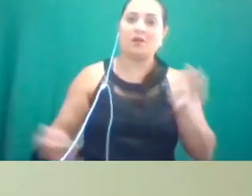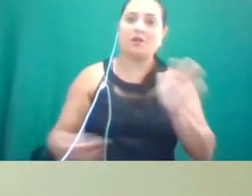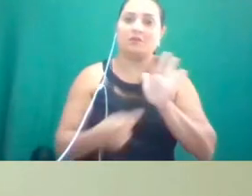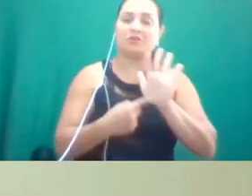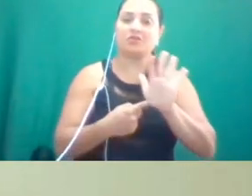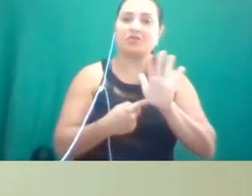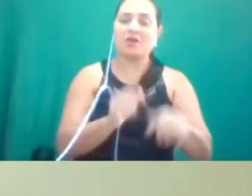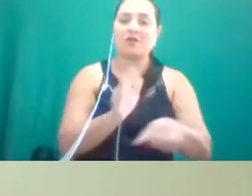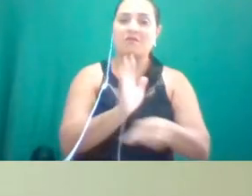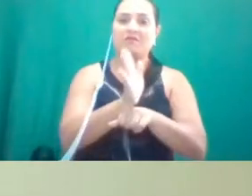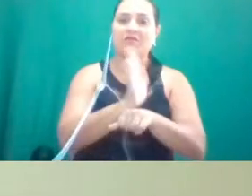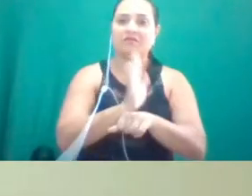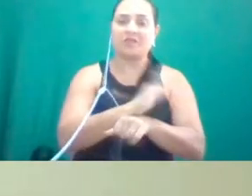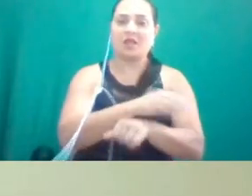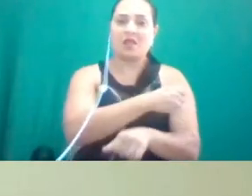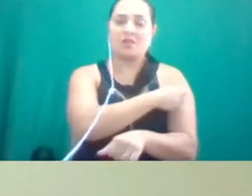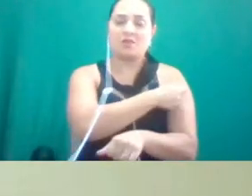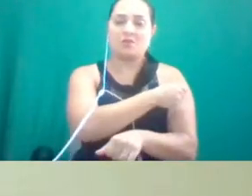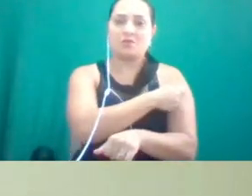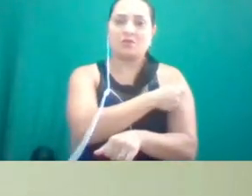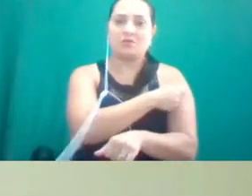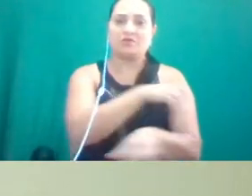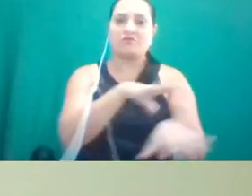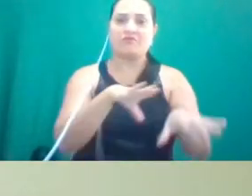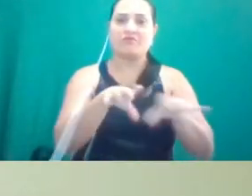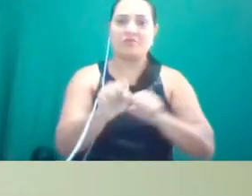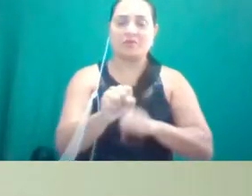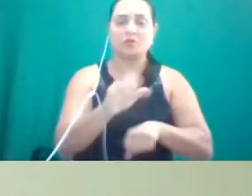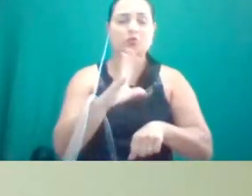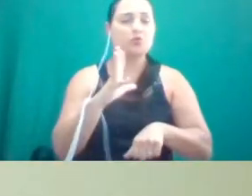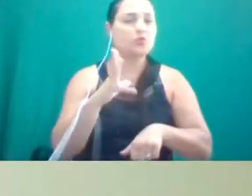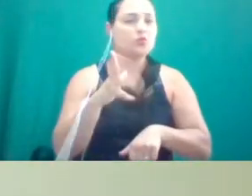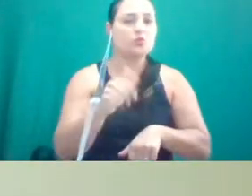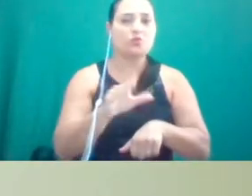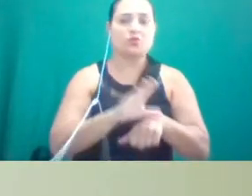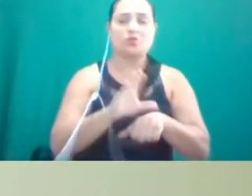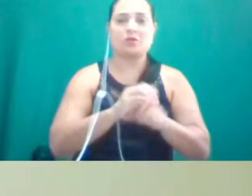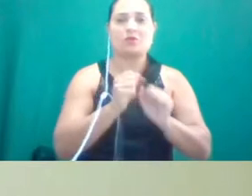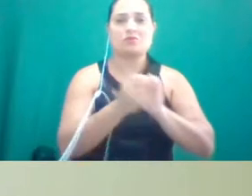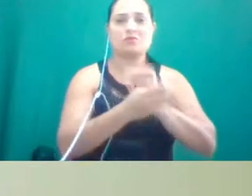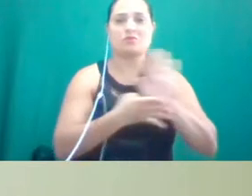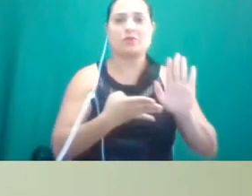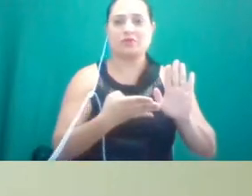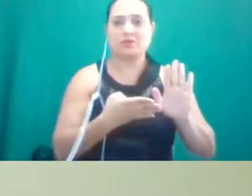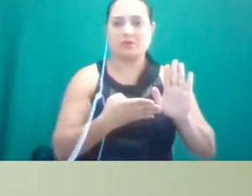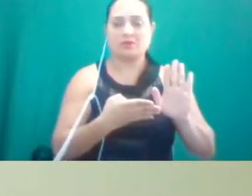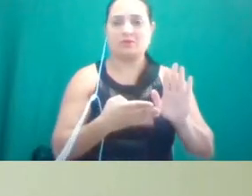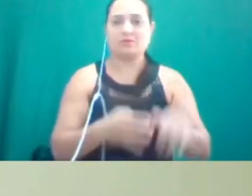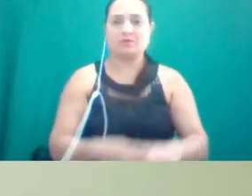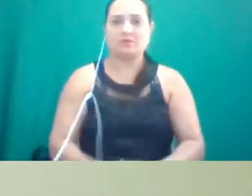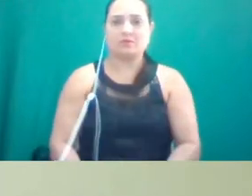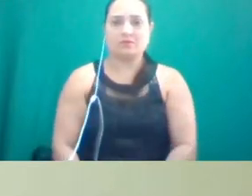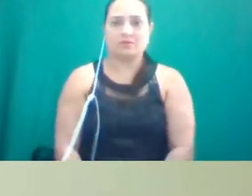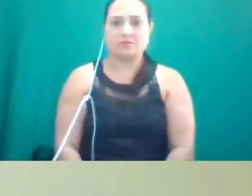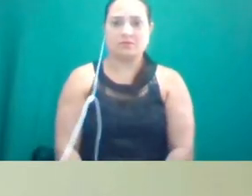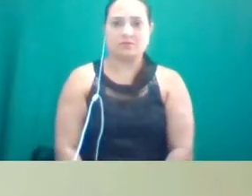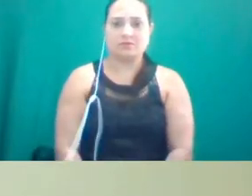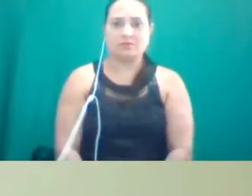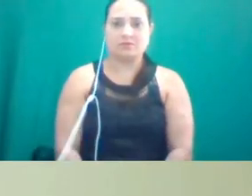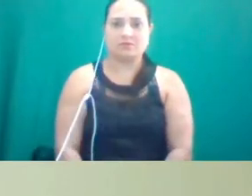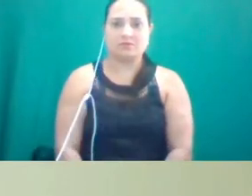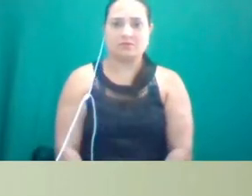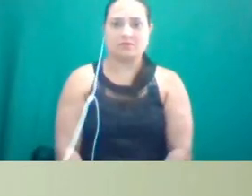Prometo dignificar minha profissão e, consciente de minhas responsabilidades